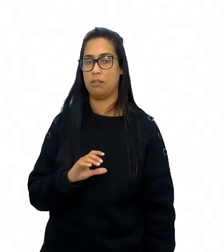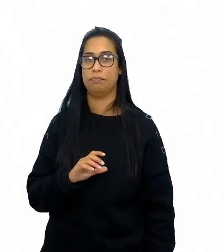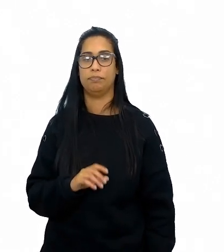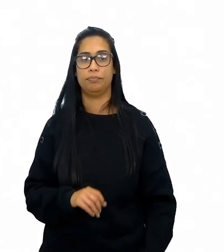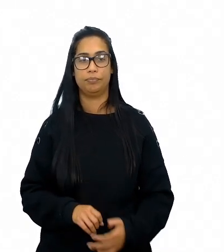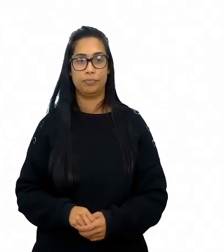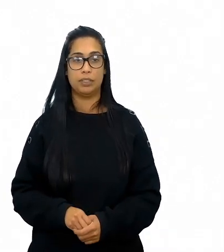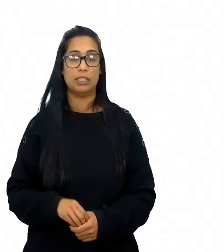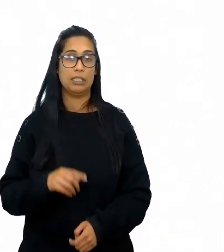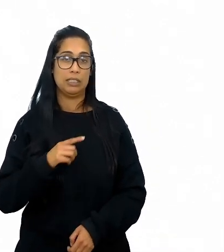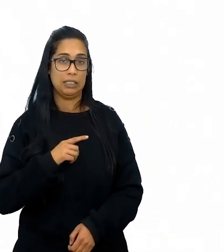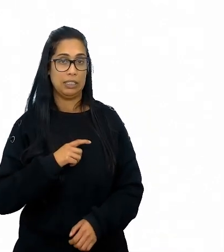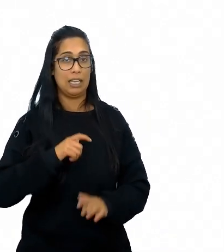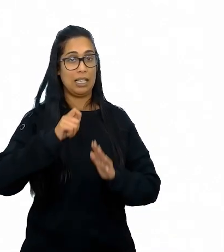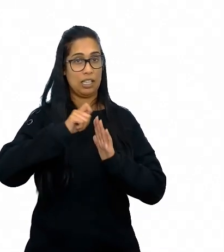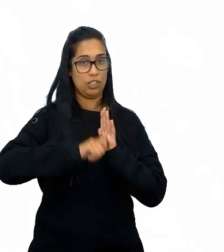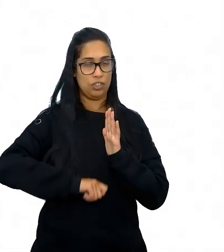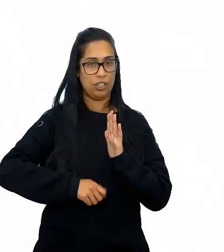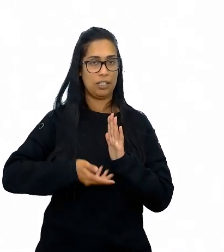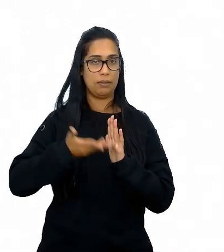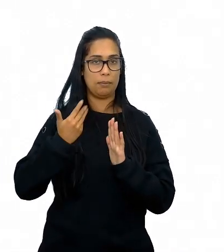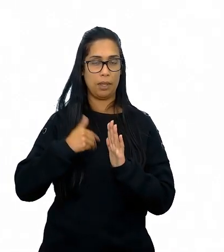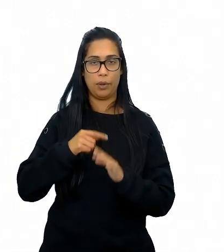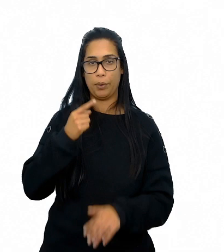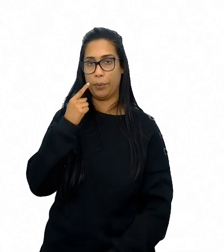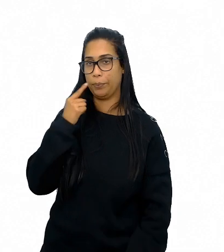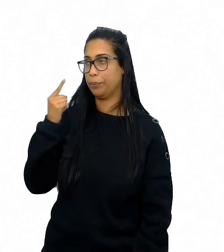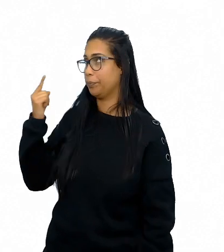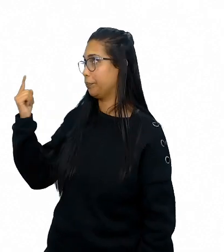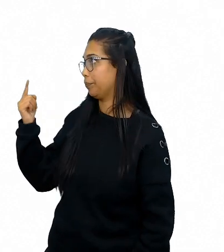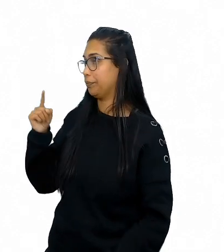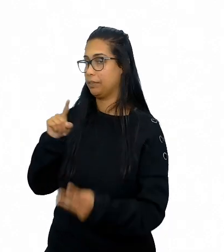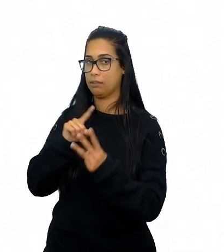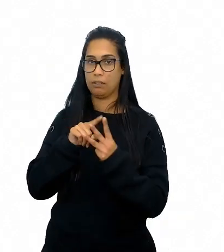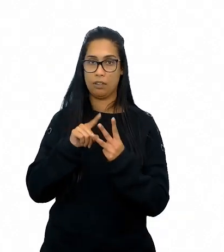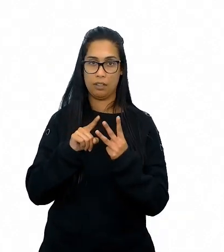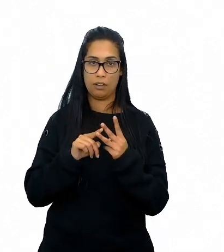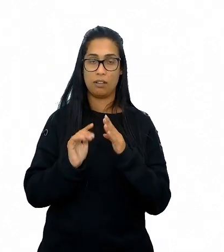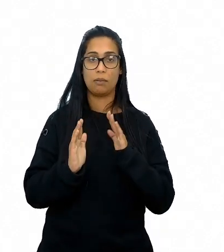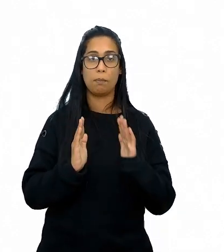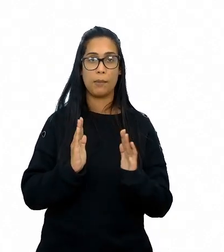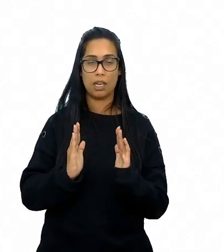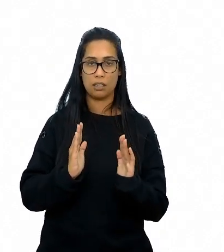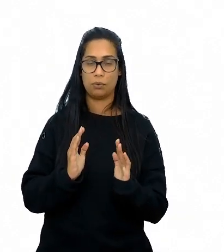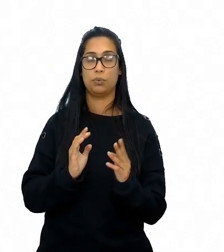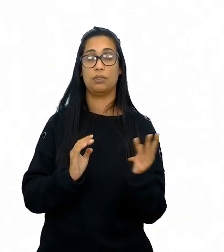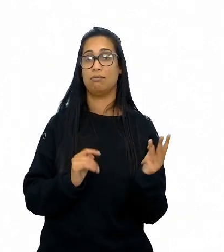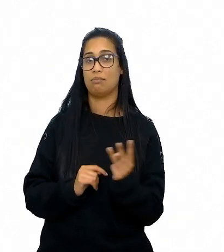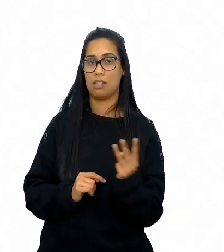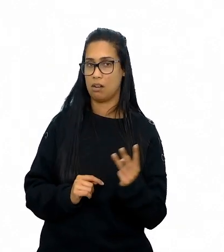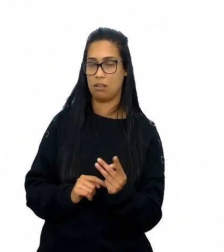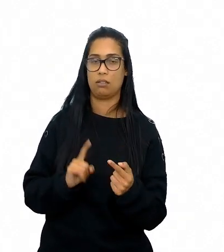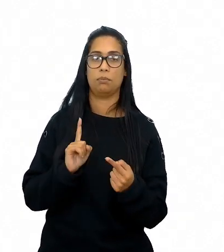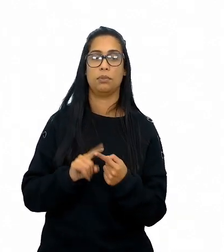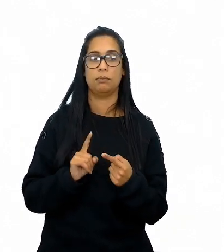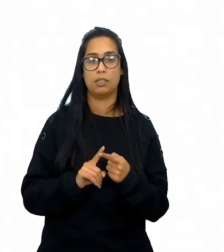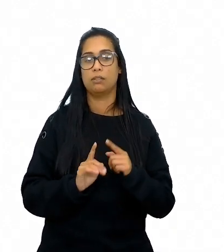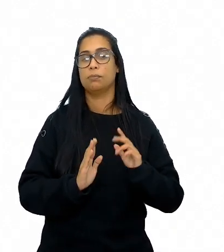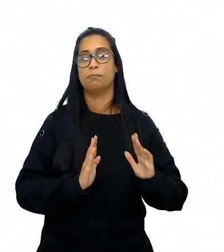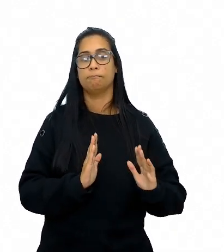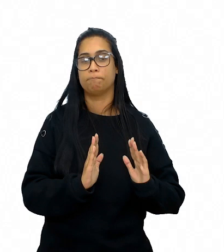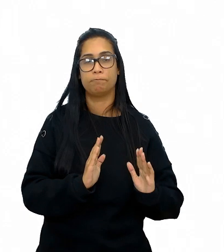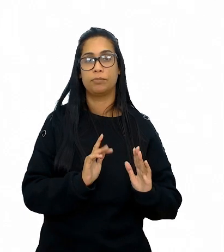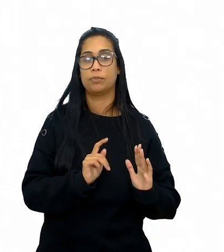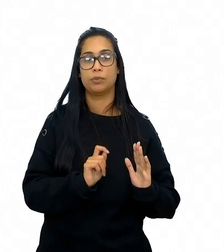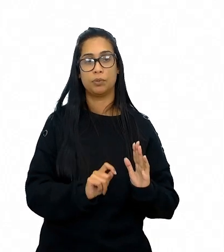Nossa agenda de hoje, a gente também sempre divide em três momentos as nossas formações, né? Para começar o primeiro